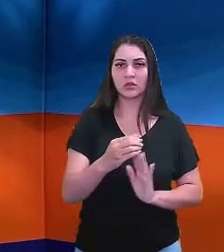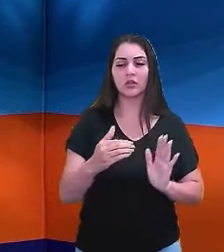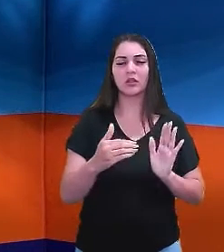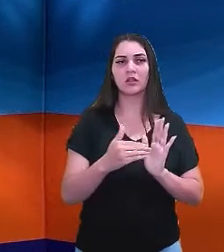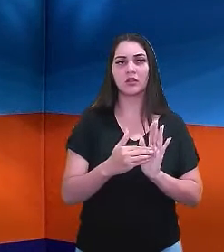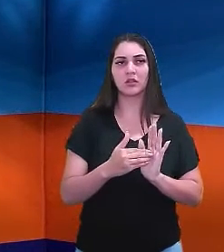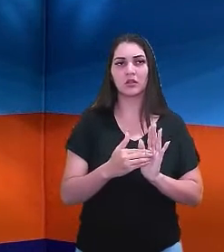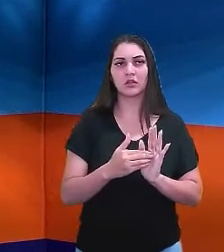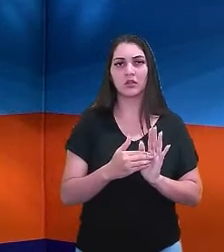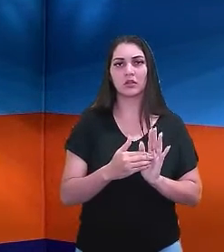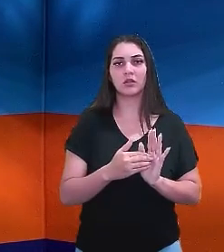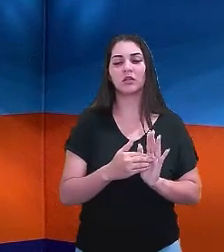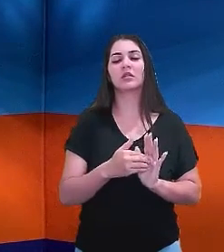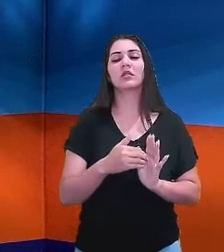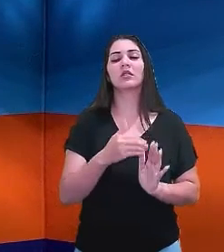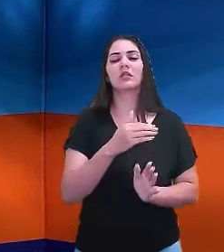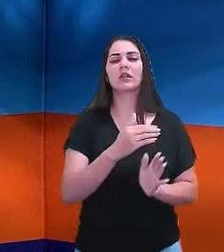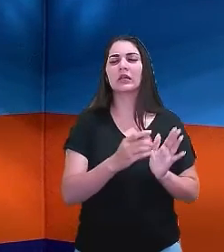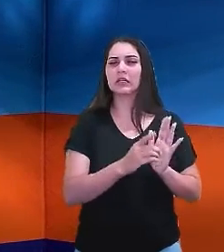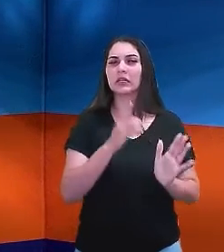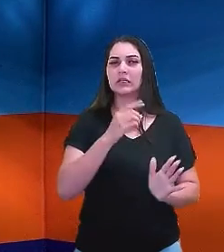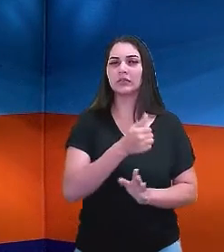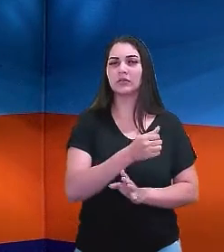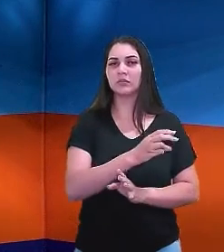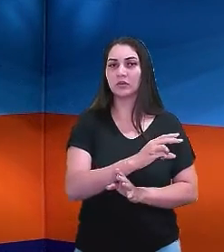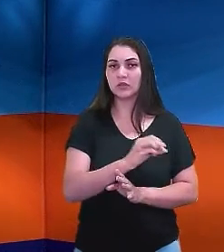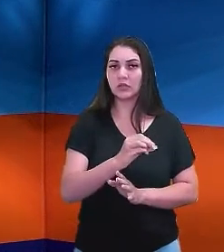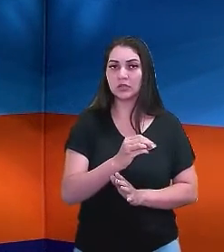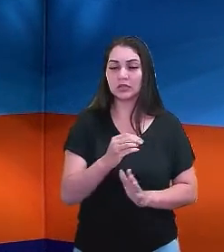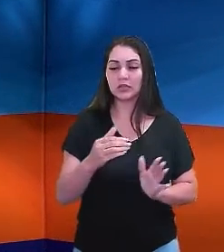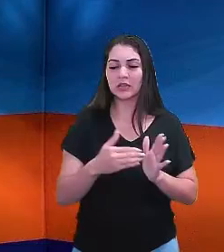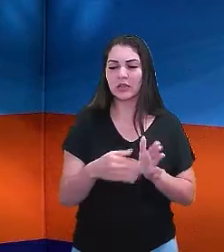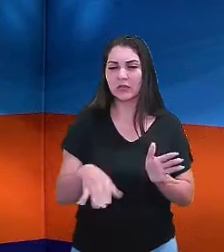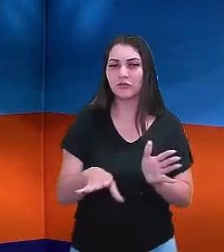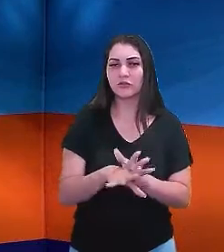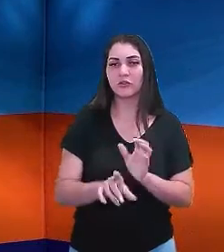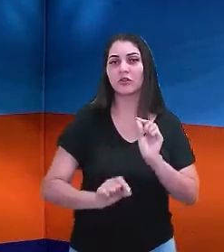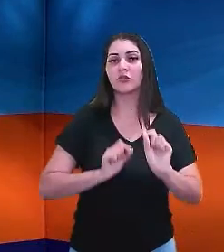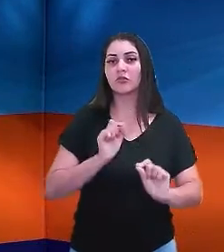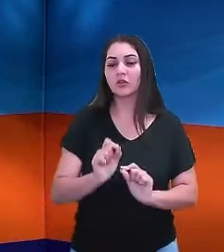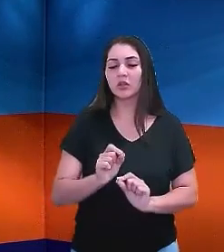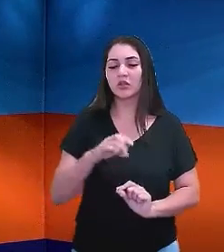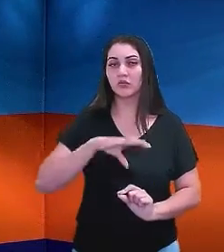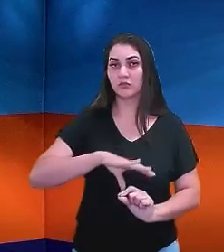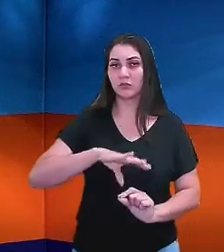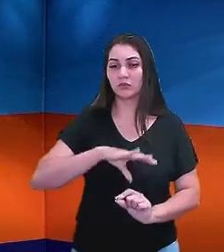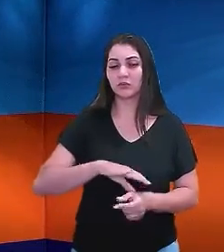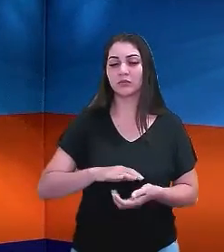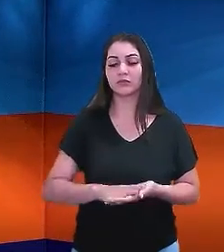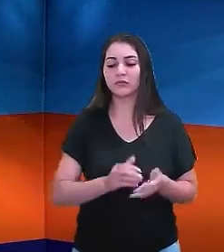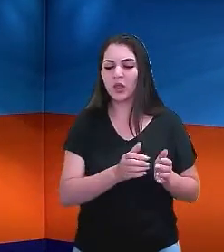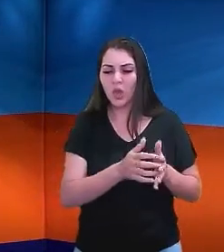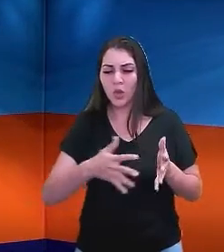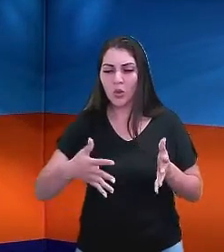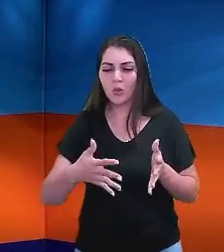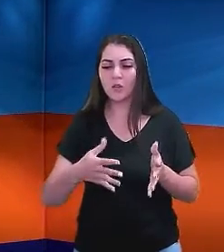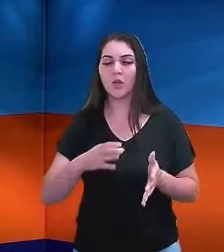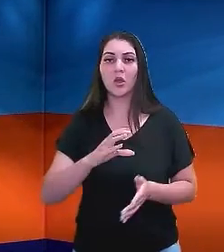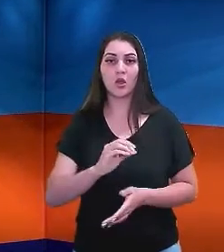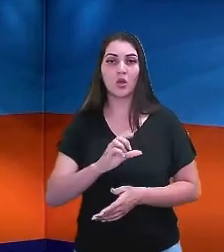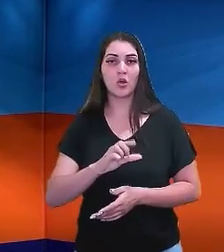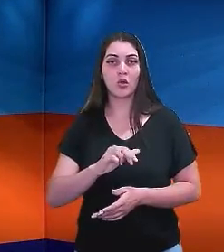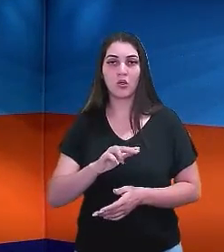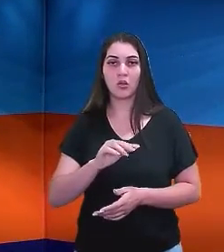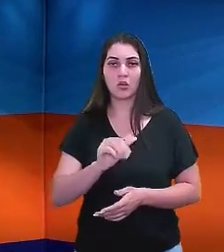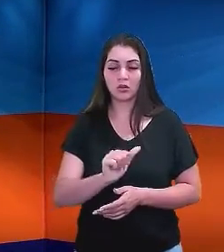de anterior a 1500 e até a chegada dos portugueses, o período colonial,